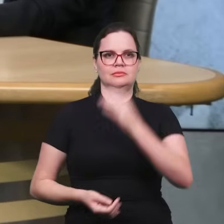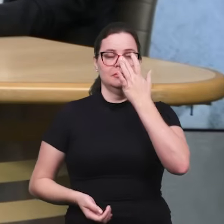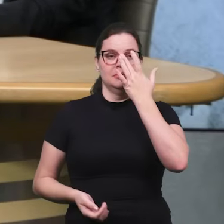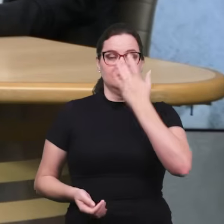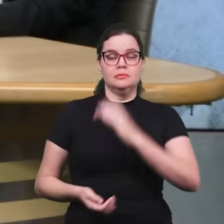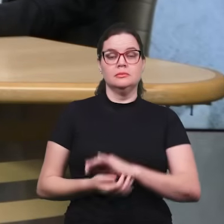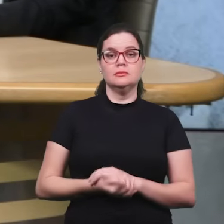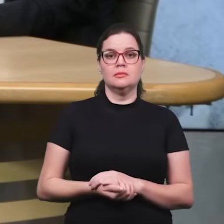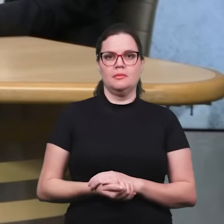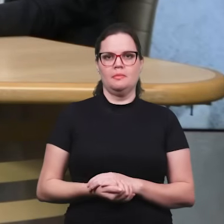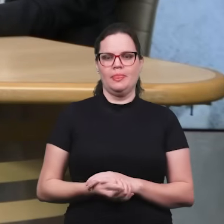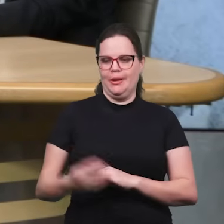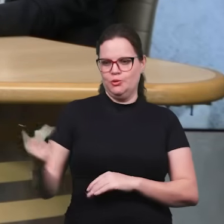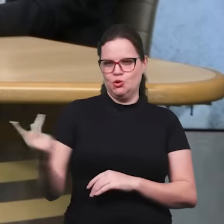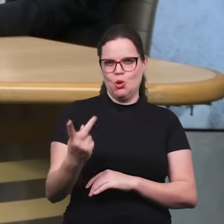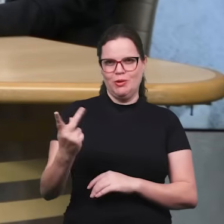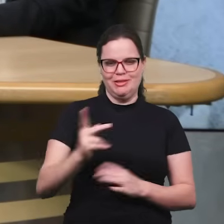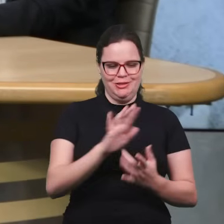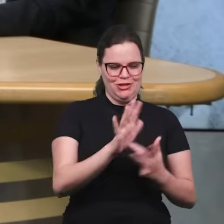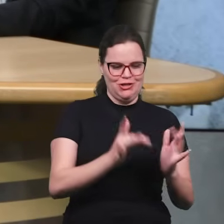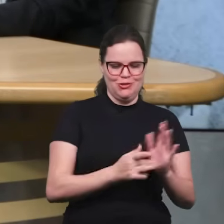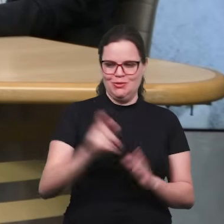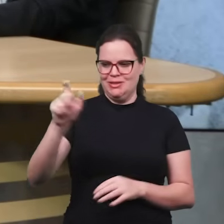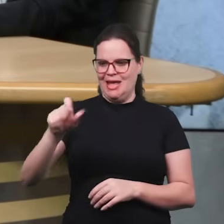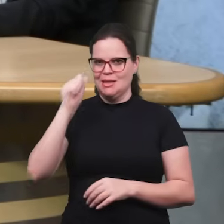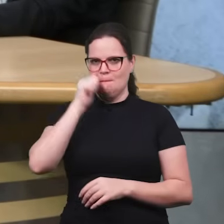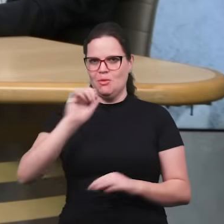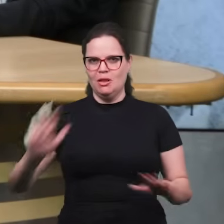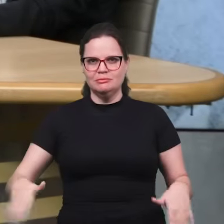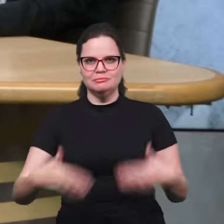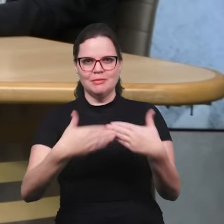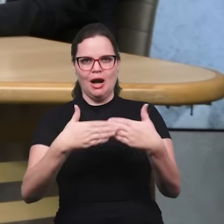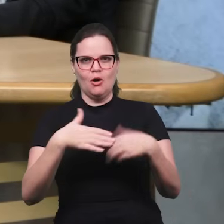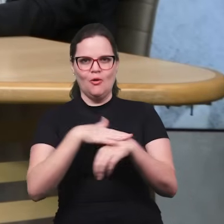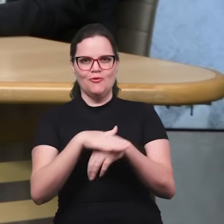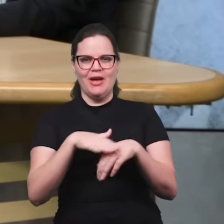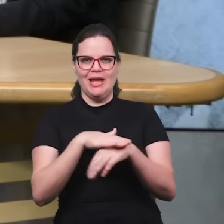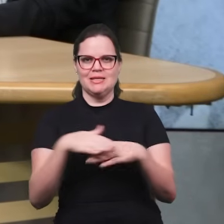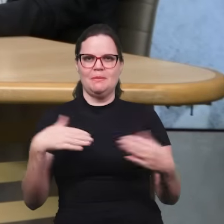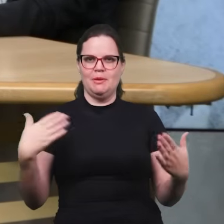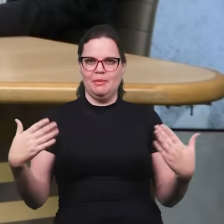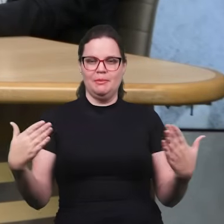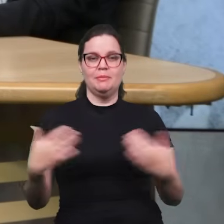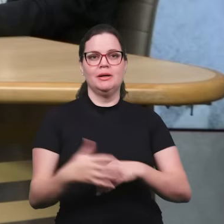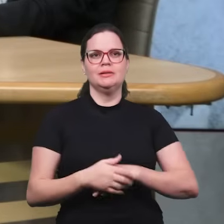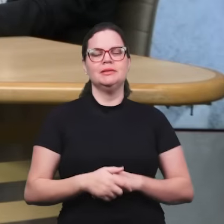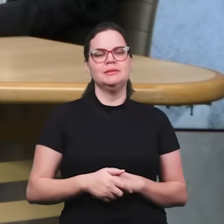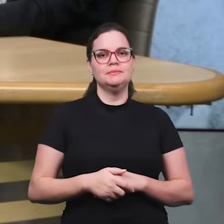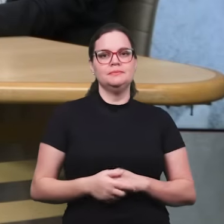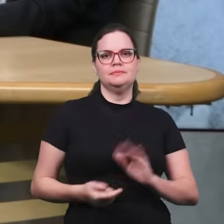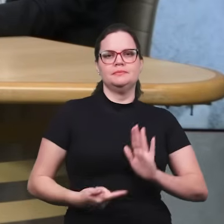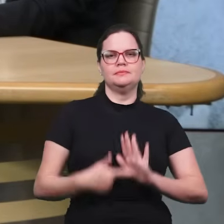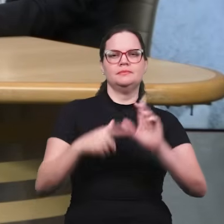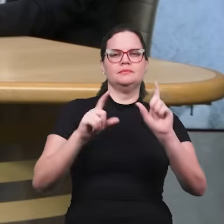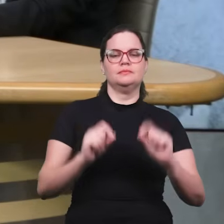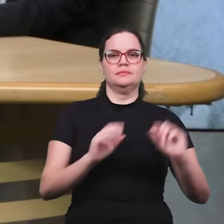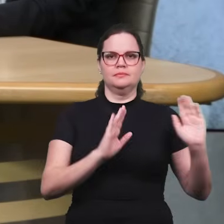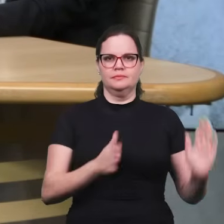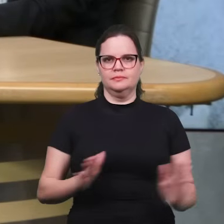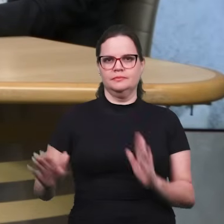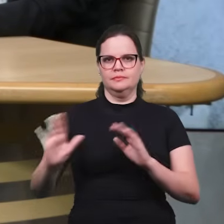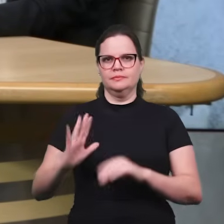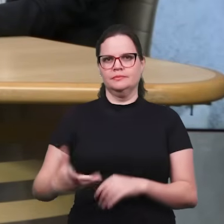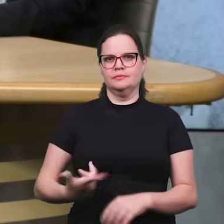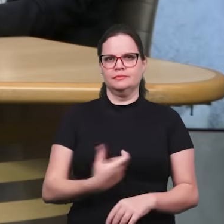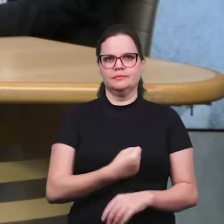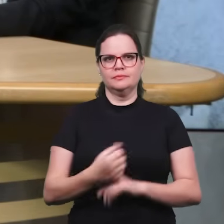esse encontro dessa mulher, né, essa experiência dessa mulher com o Senhor Jesus, nos mostra o processo da